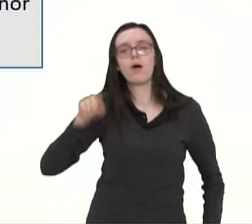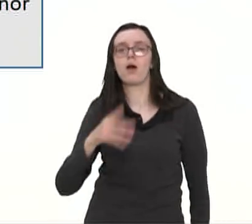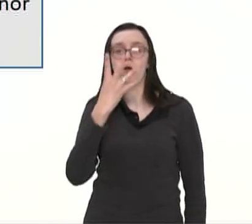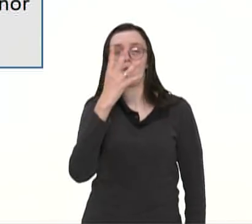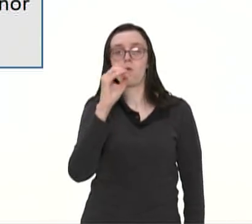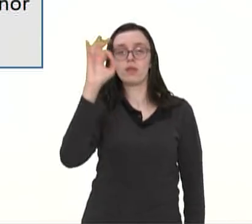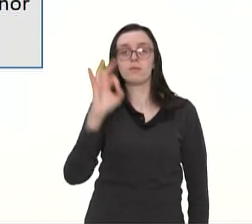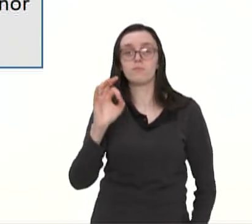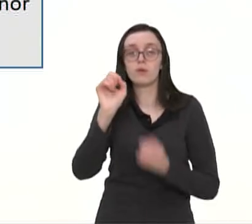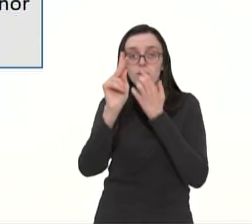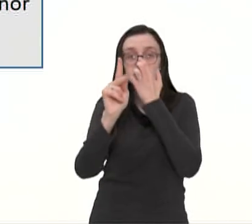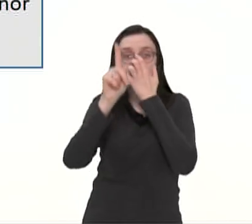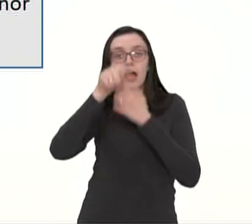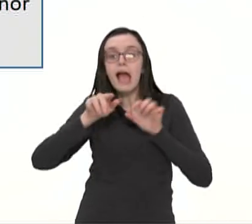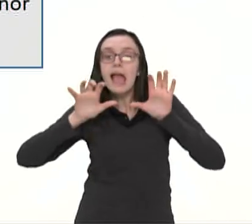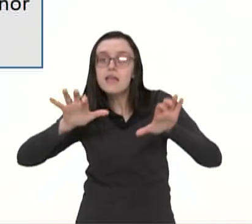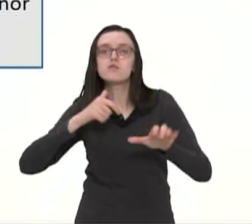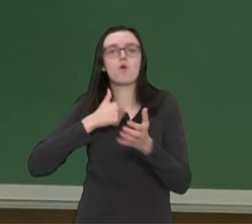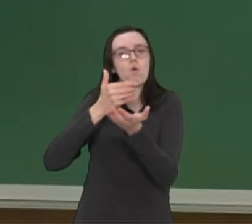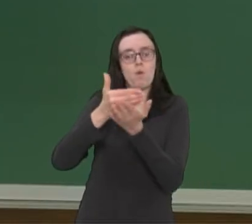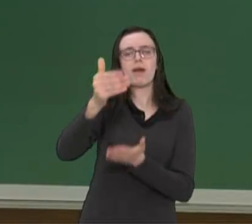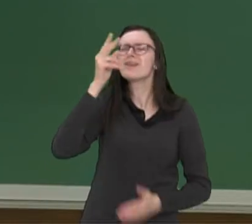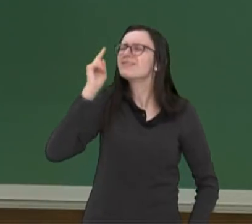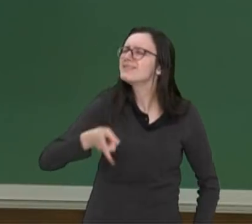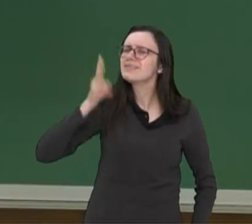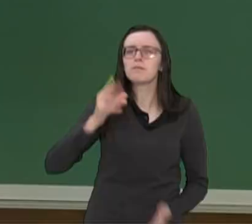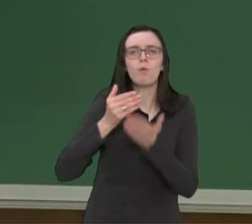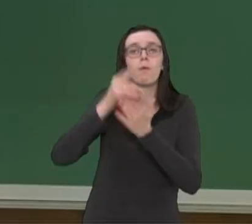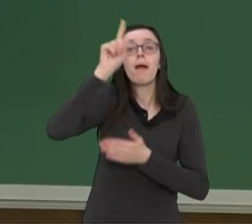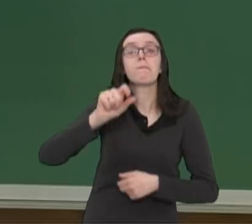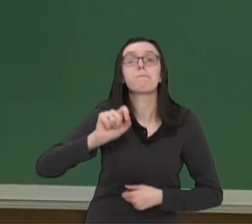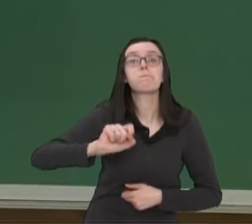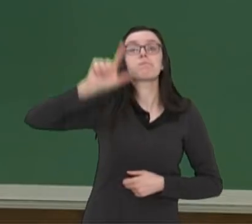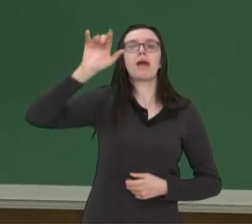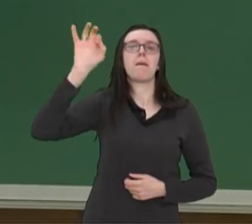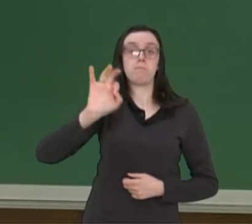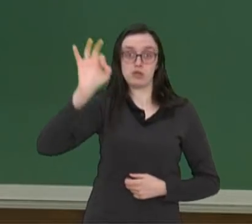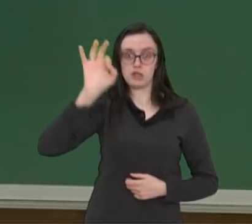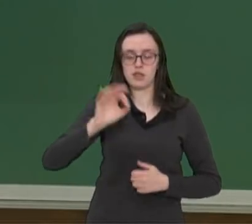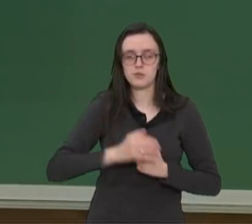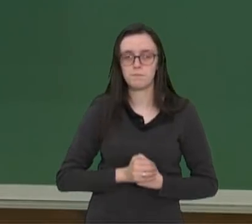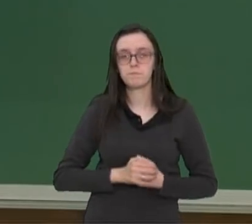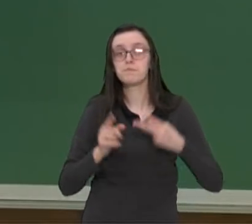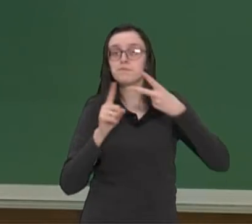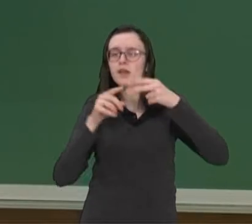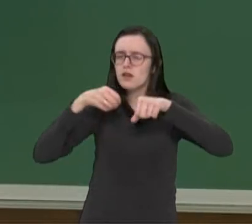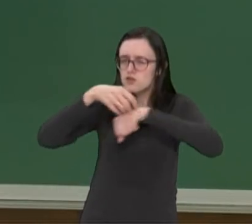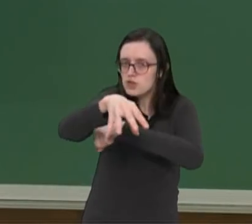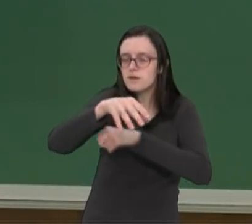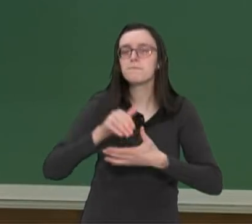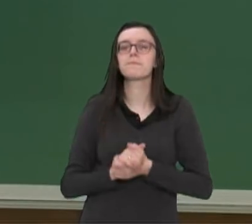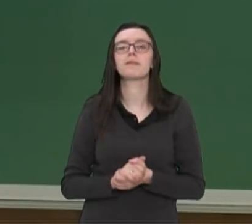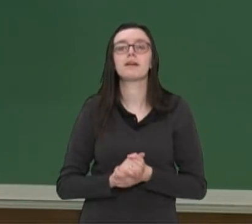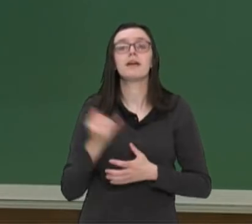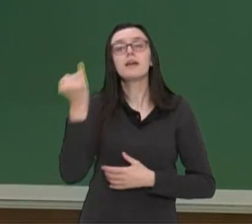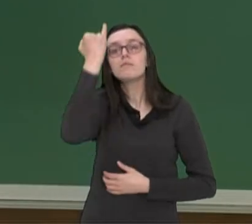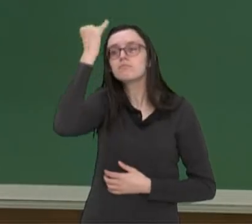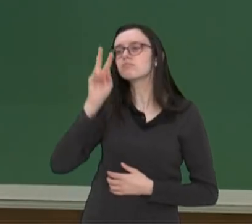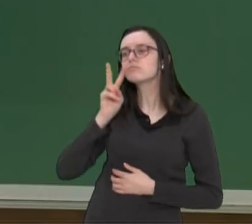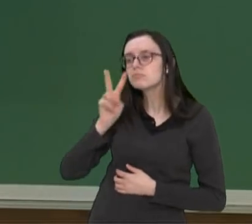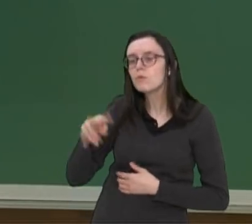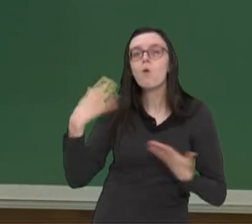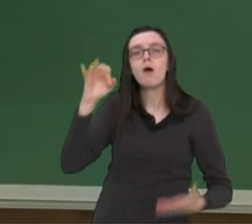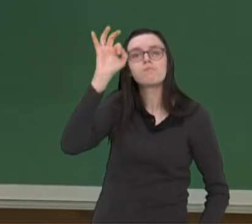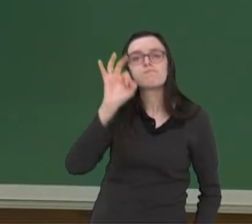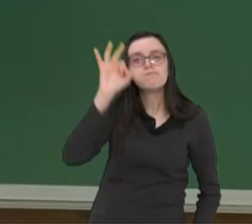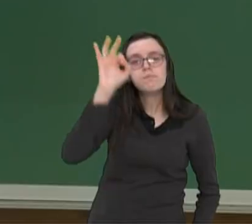40%. Tá? Então, é essa que eu vou começar. Então, sempre começa pela maior taxa. Segunda dica aqui, ó, considerar a taxa de